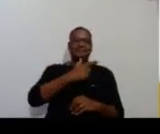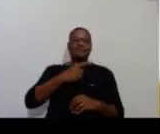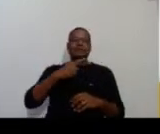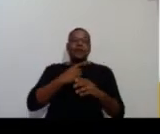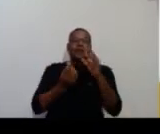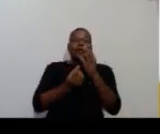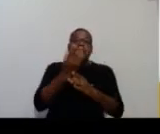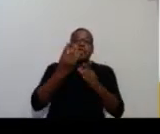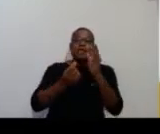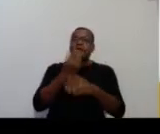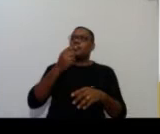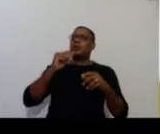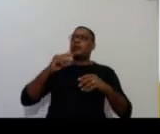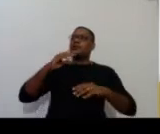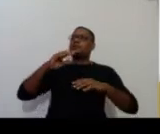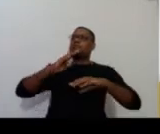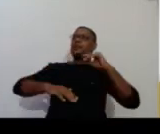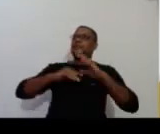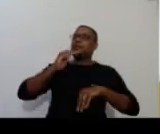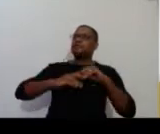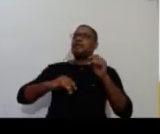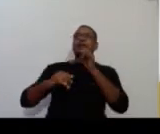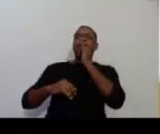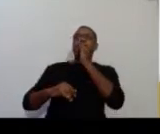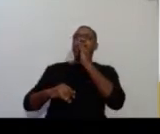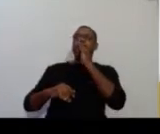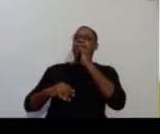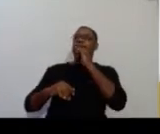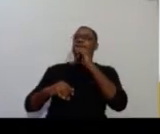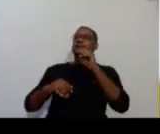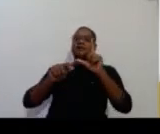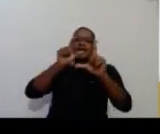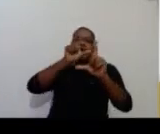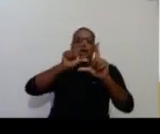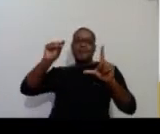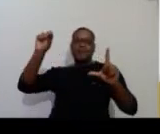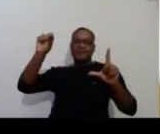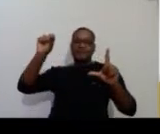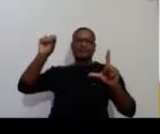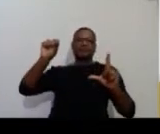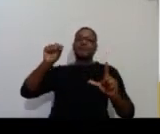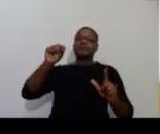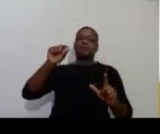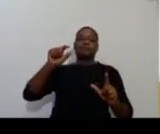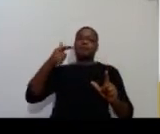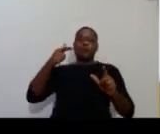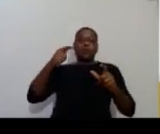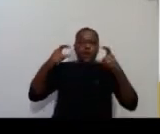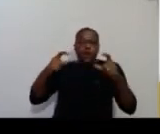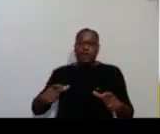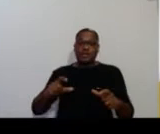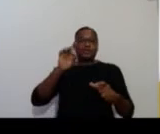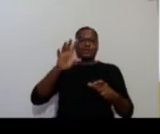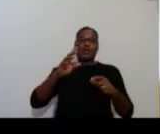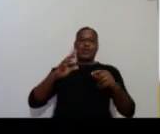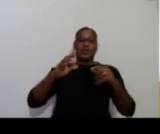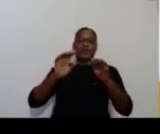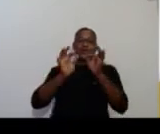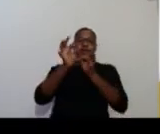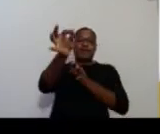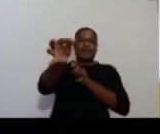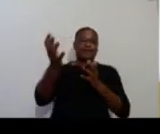de serviços. Por exemplo, a Amazon nem existe espaço físico, ela é só online. Mercado